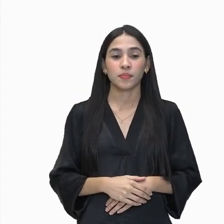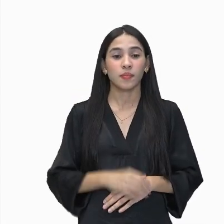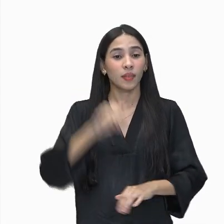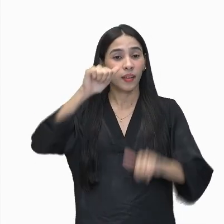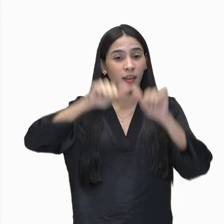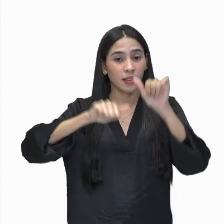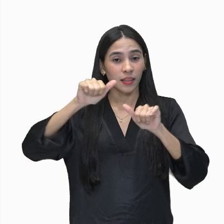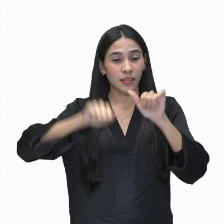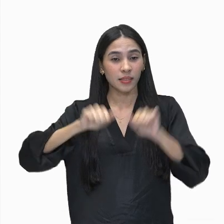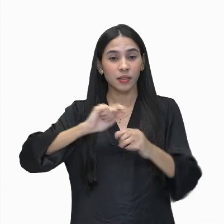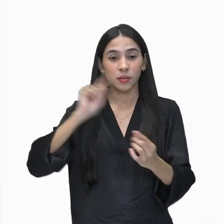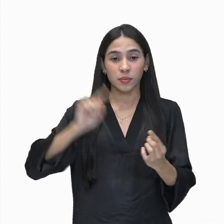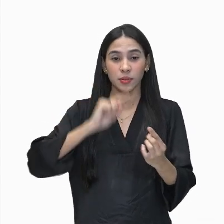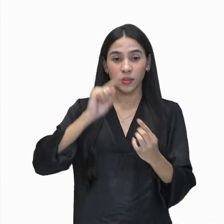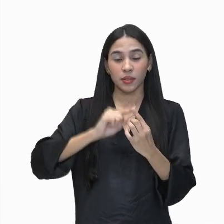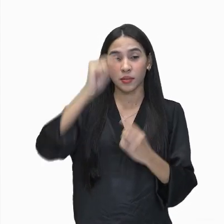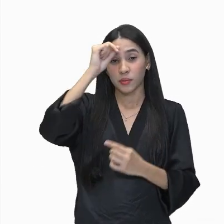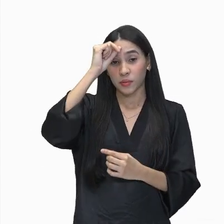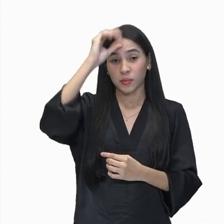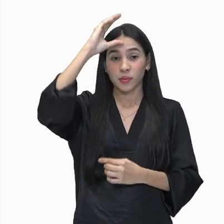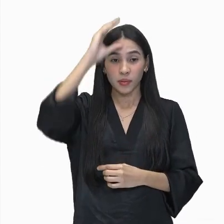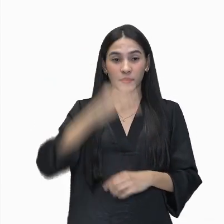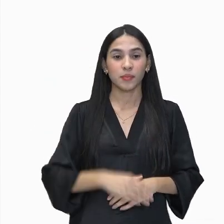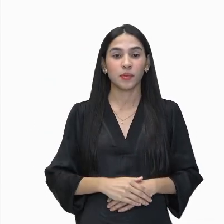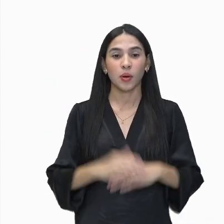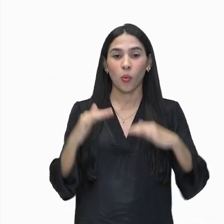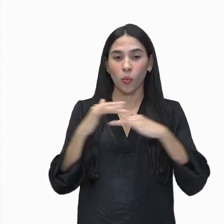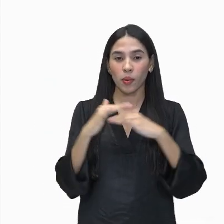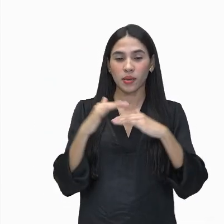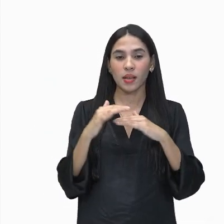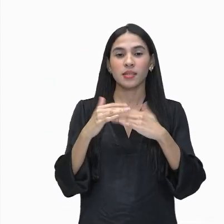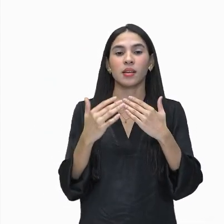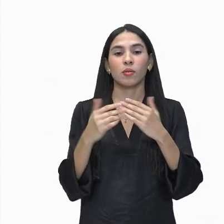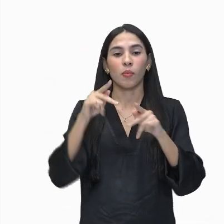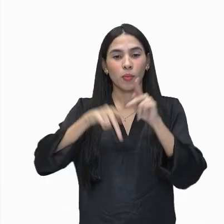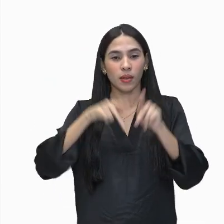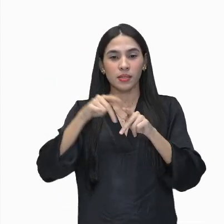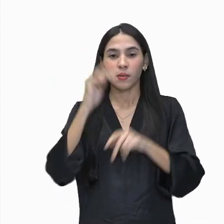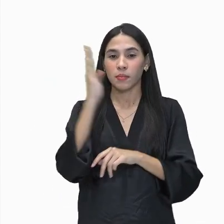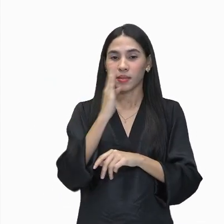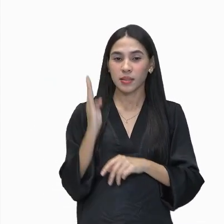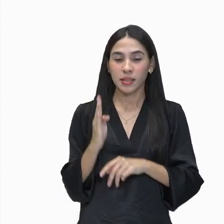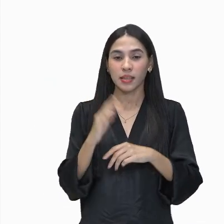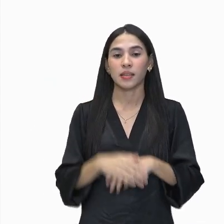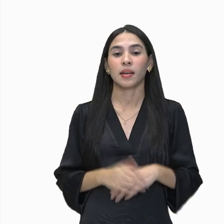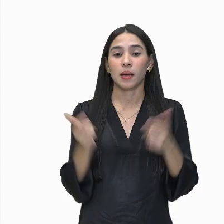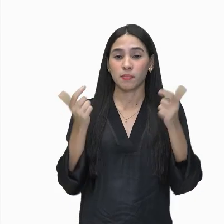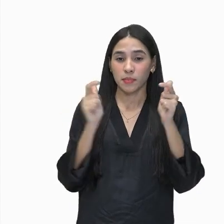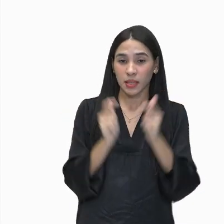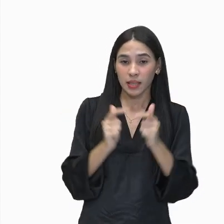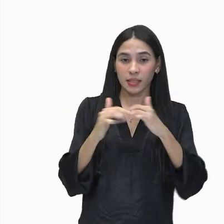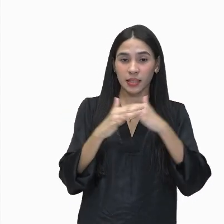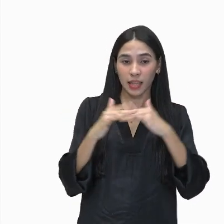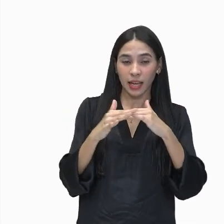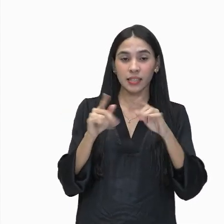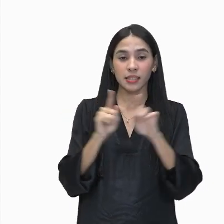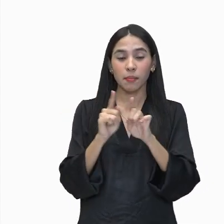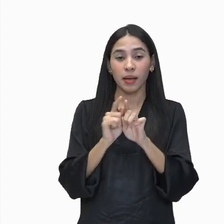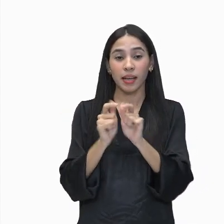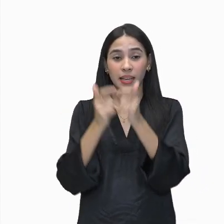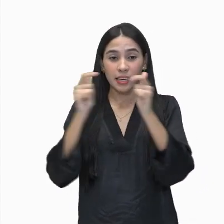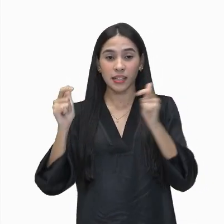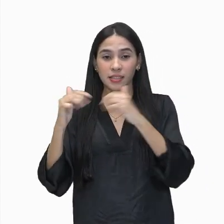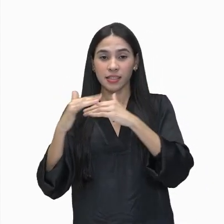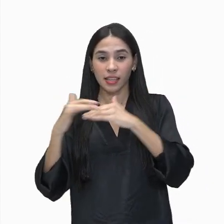analisando aí o objeto de conhecimento urbanização brasileira, das pequenas cidades às metrópoles do Brasil. E no